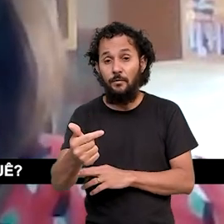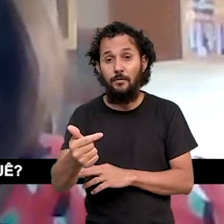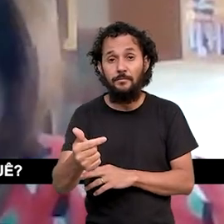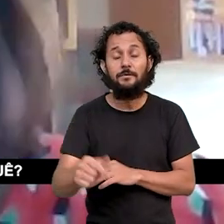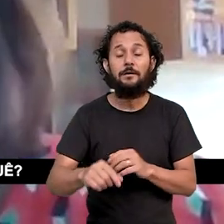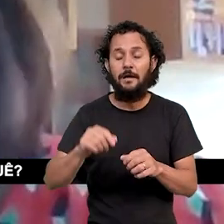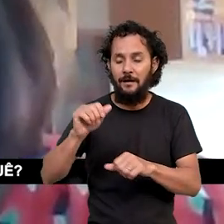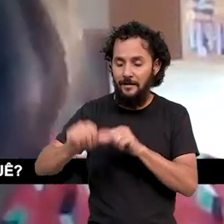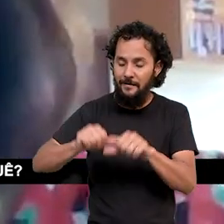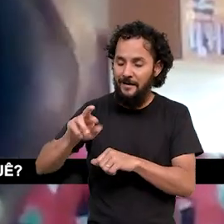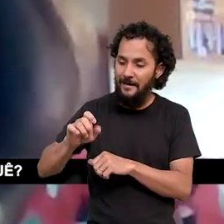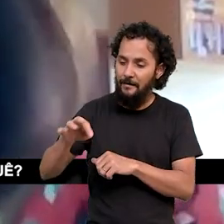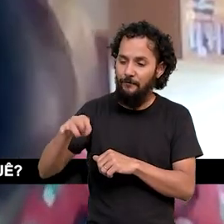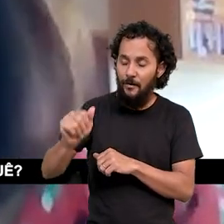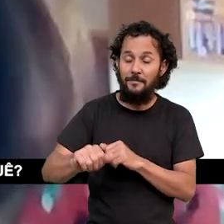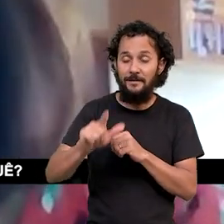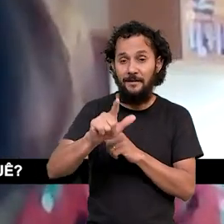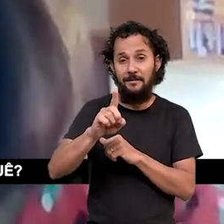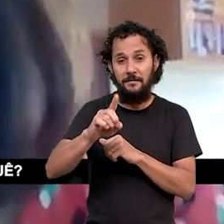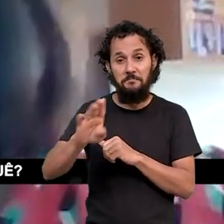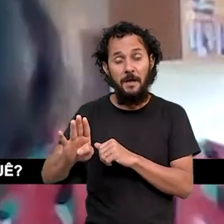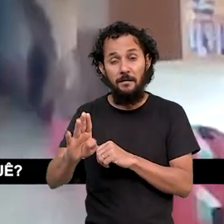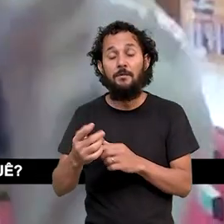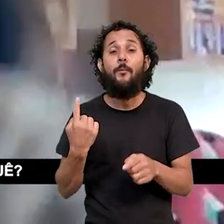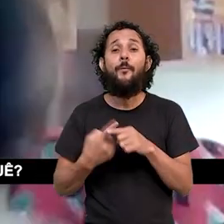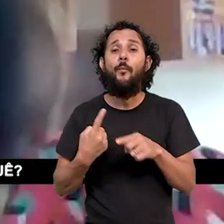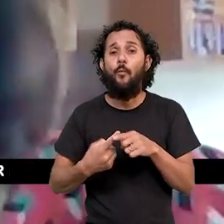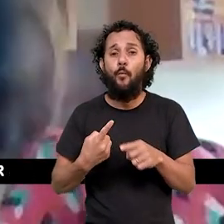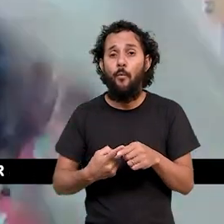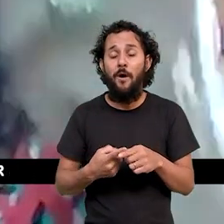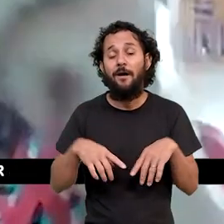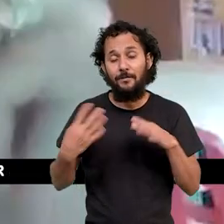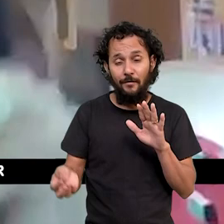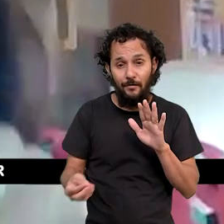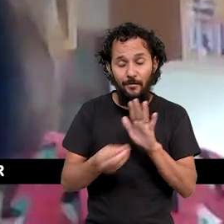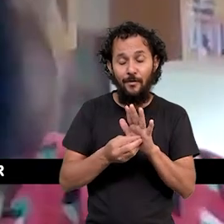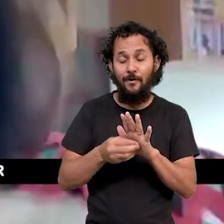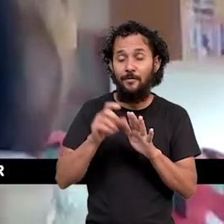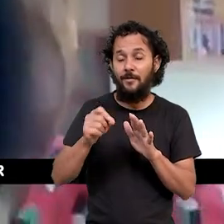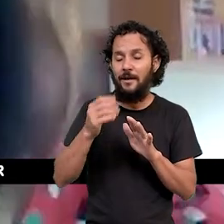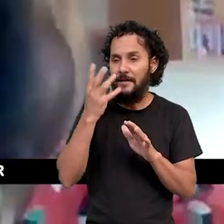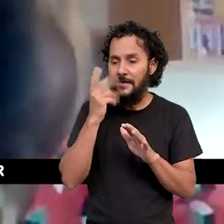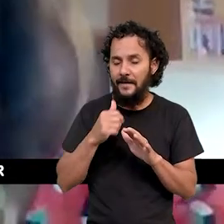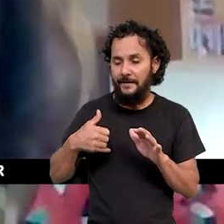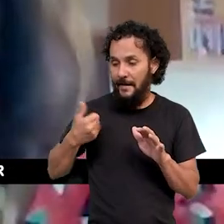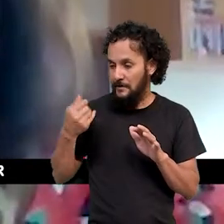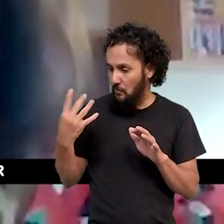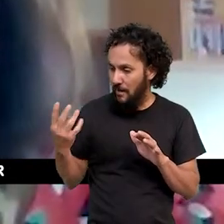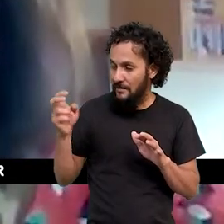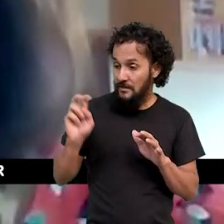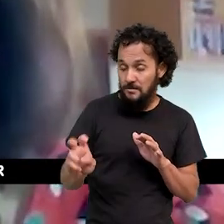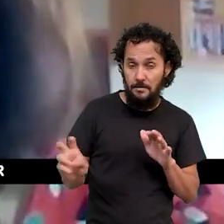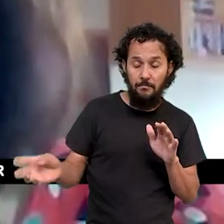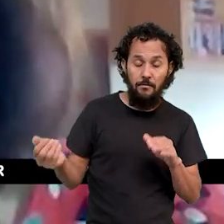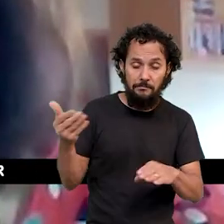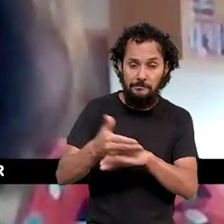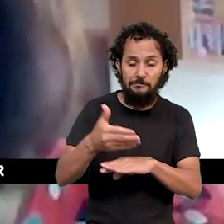12.752, que foi a reforma da LDB. Por quê? Com a inclusão das crianças de 4 e 5